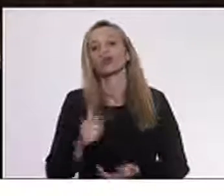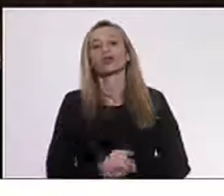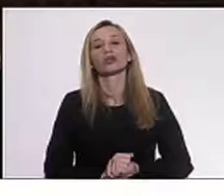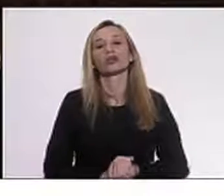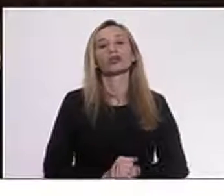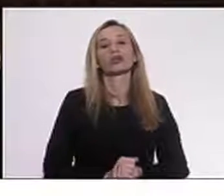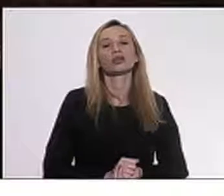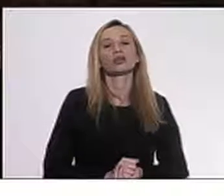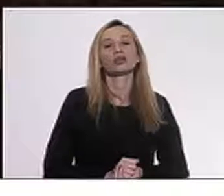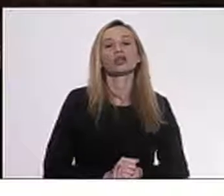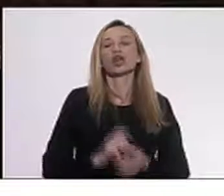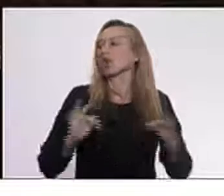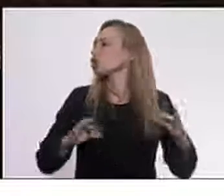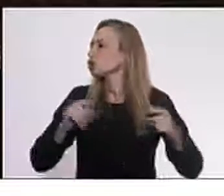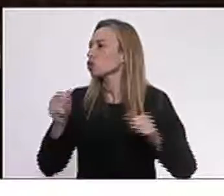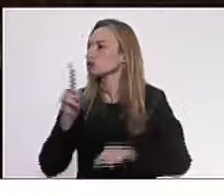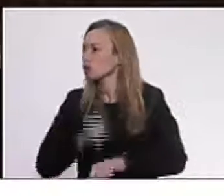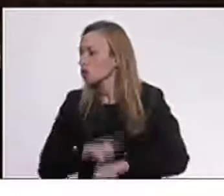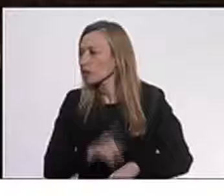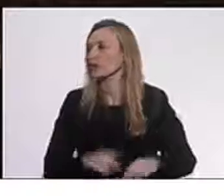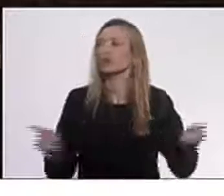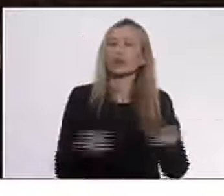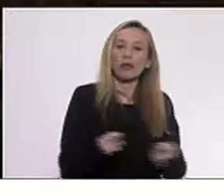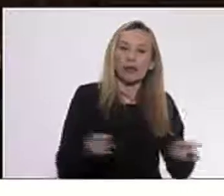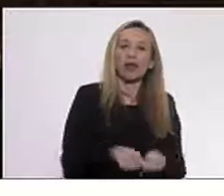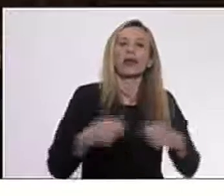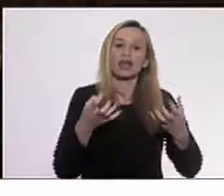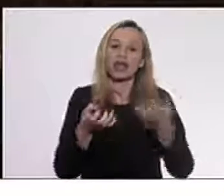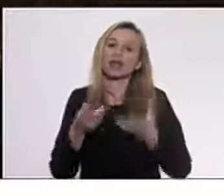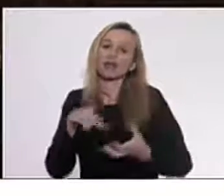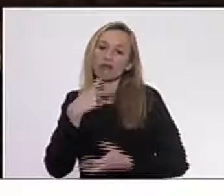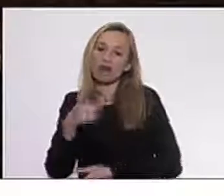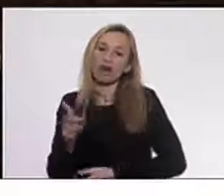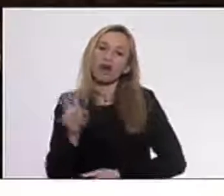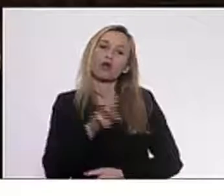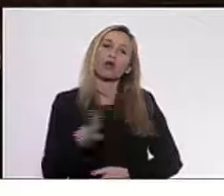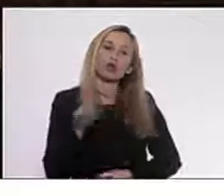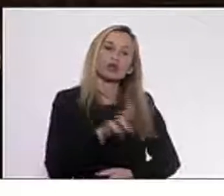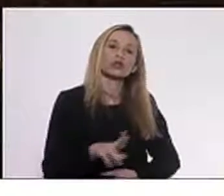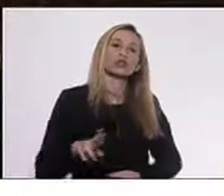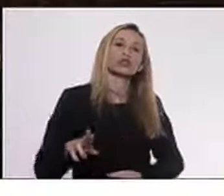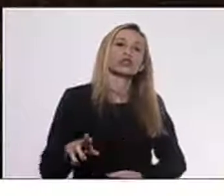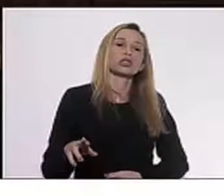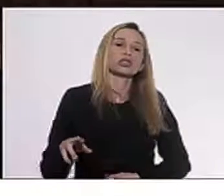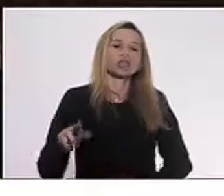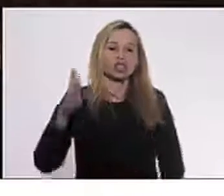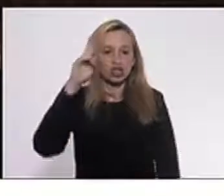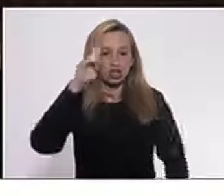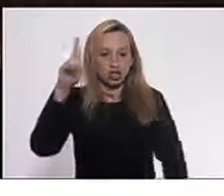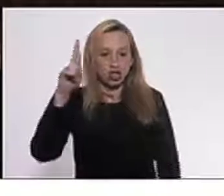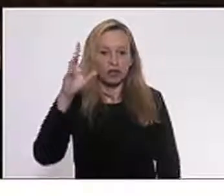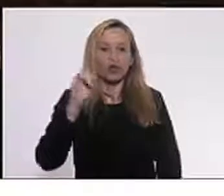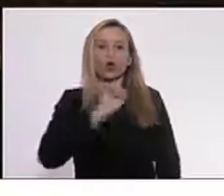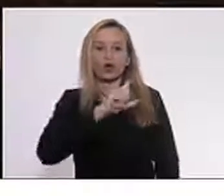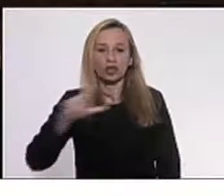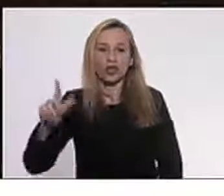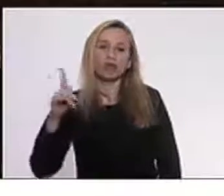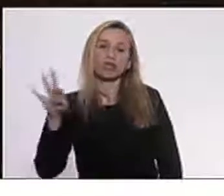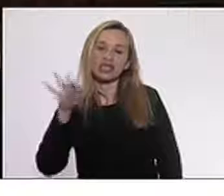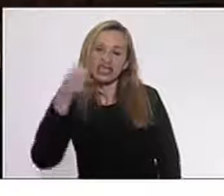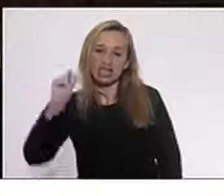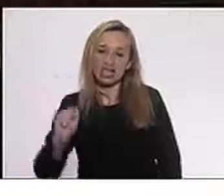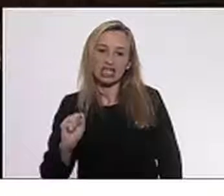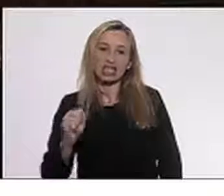declarações que demos em todo momento, também quero fazer menção da Tenente Coronel Priscila, com quem estivemos ali durante